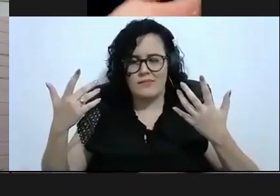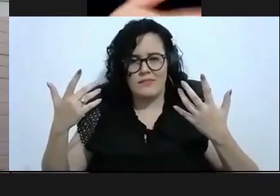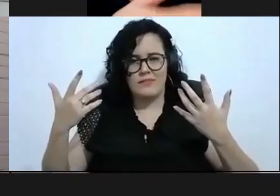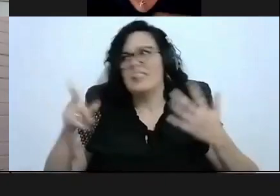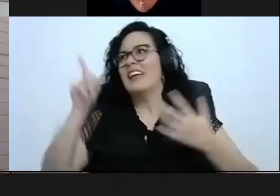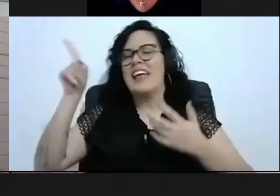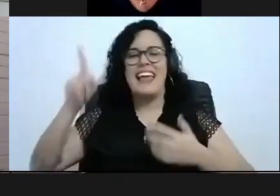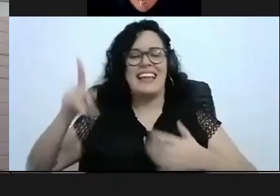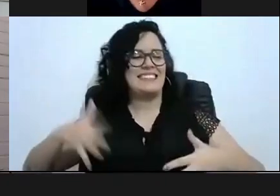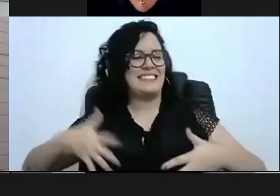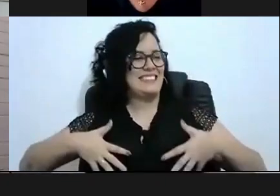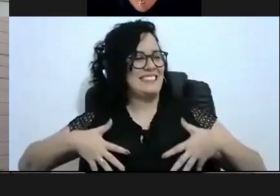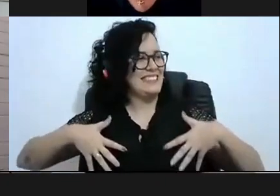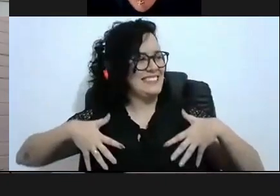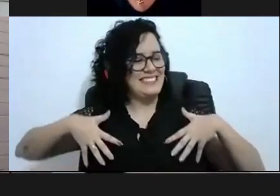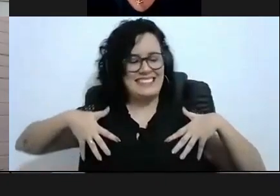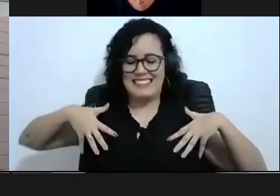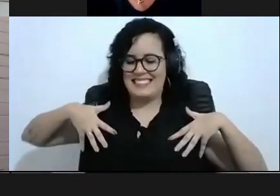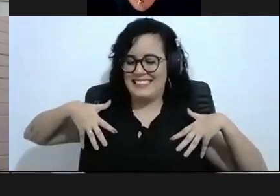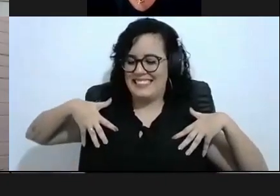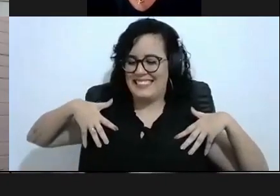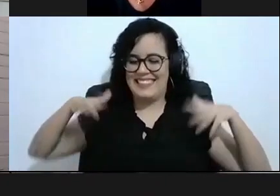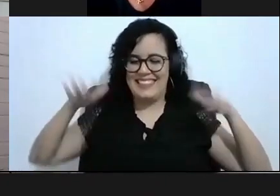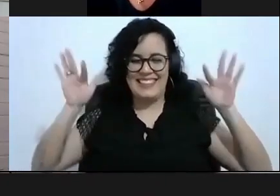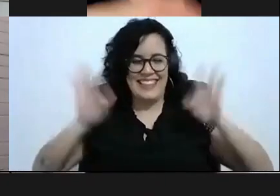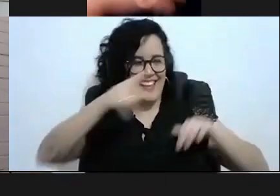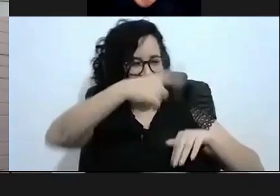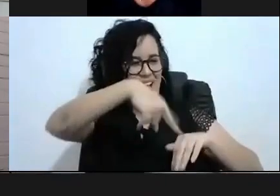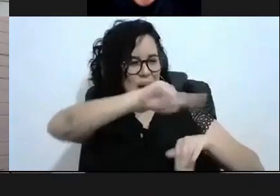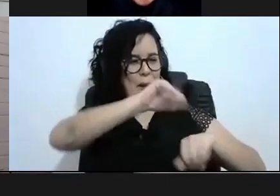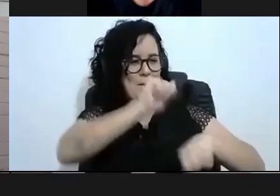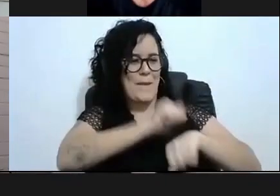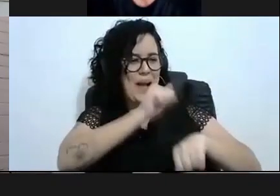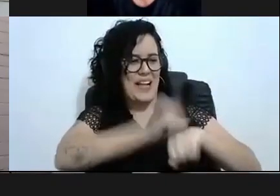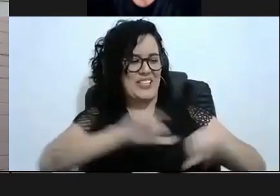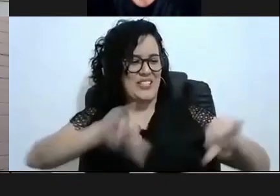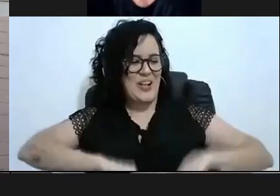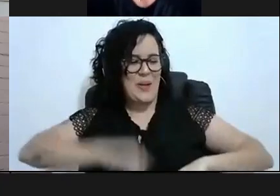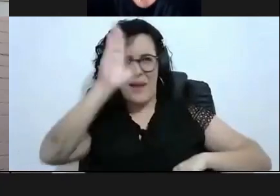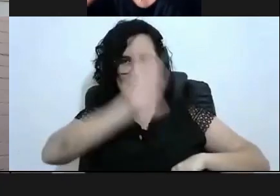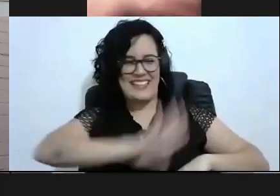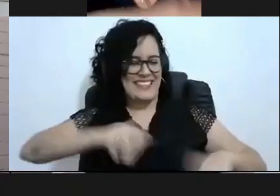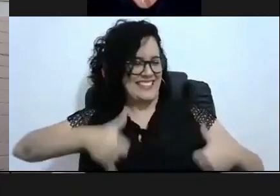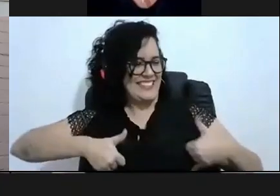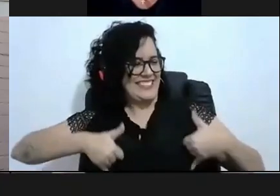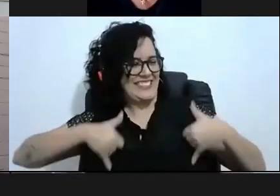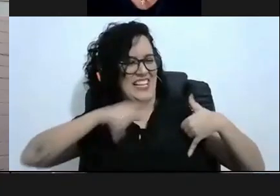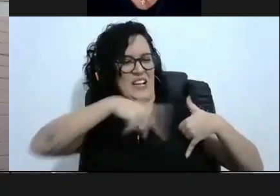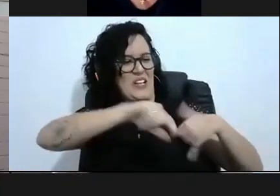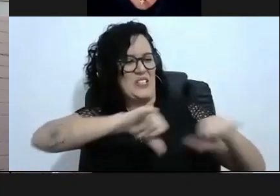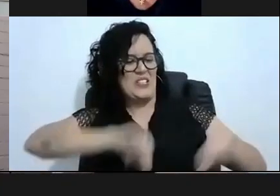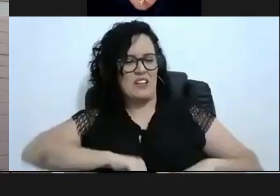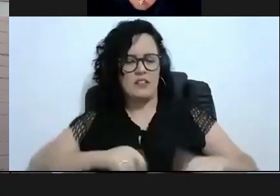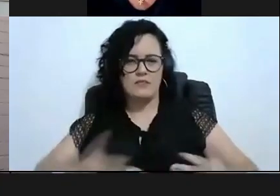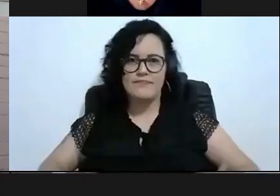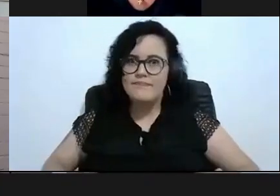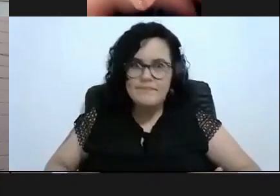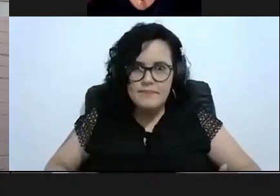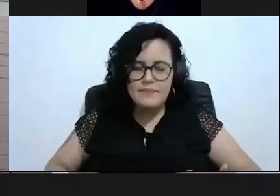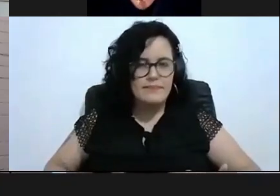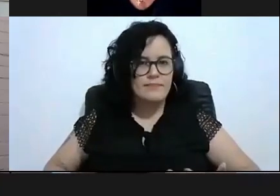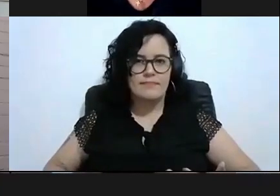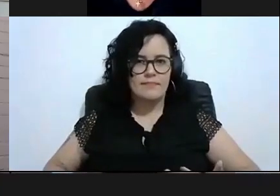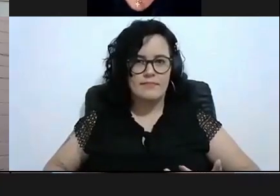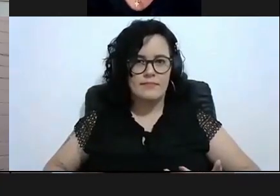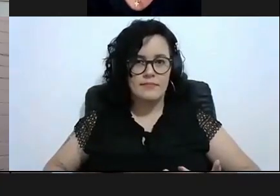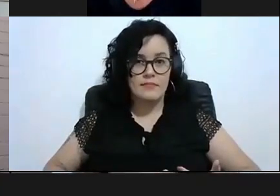alegra, né, de ver a infelicidade da gente, né? E a gente está com uma pesquisa da Universidade